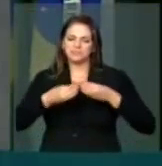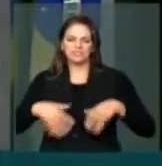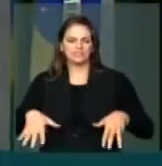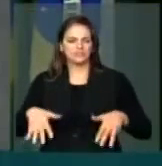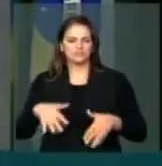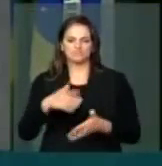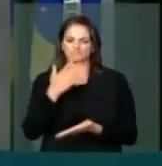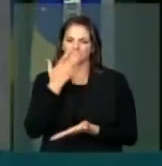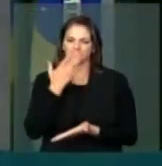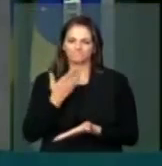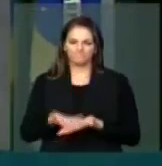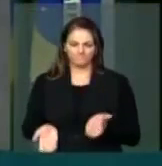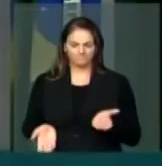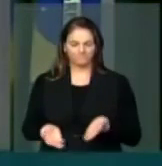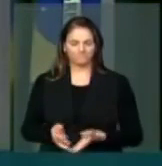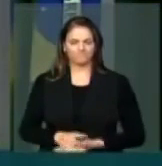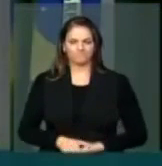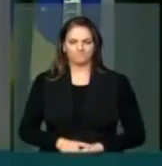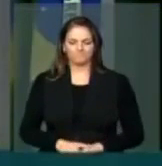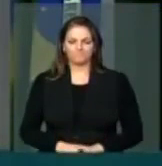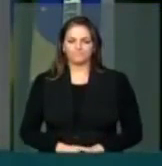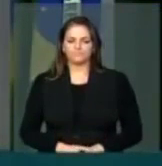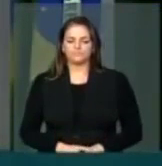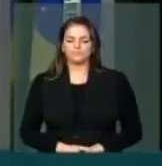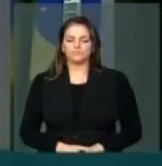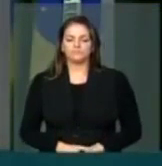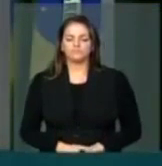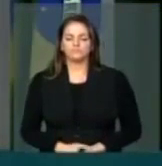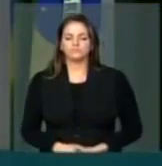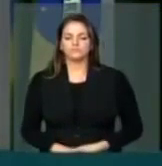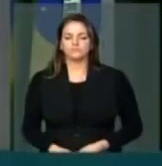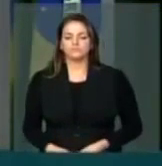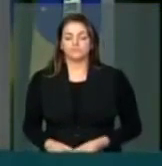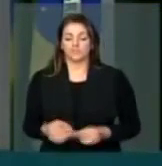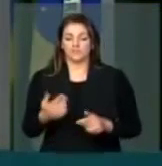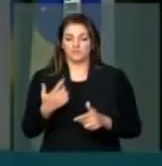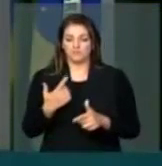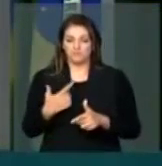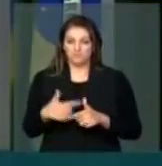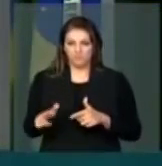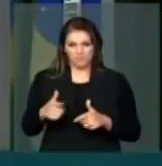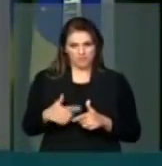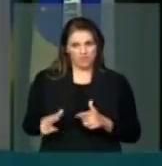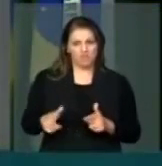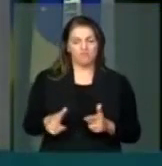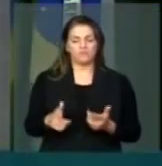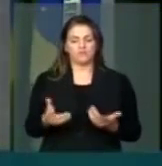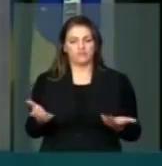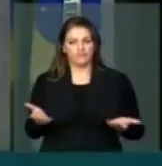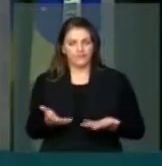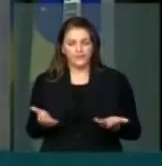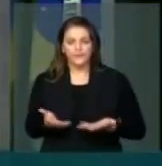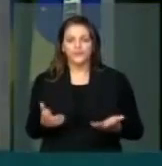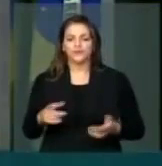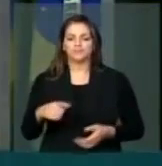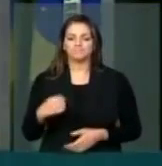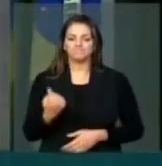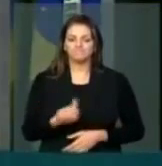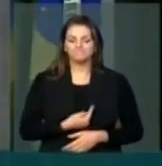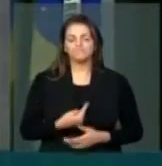tendo esse intento do pessoal. E o problema que eles estão nos cobrando, várias